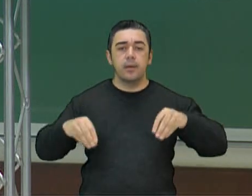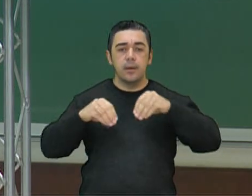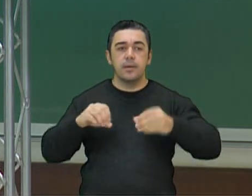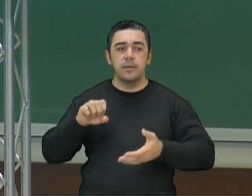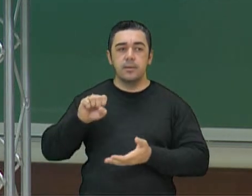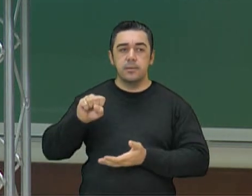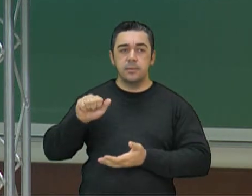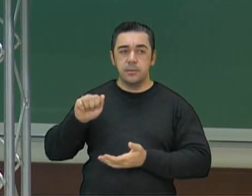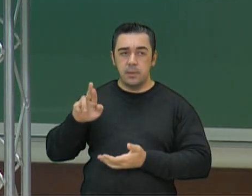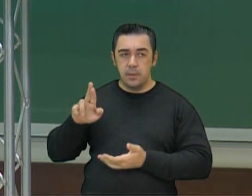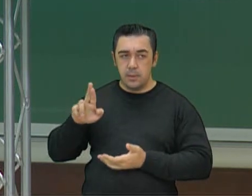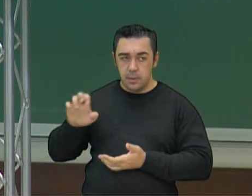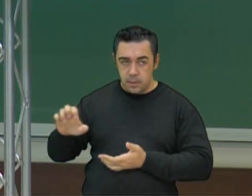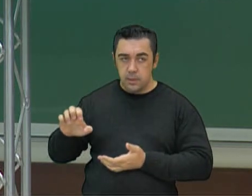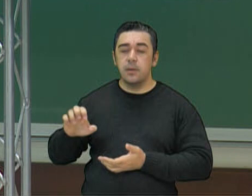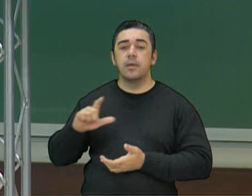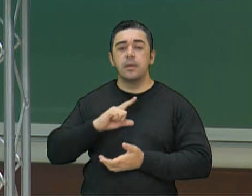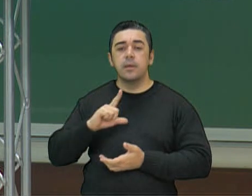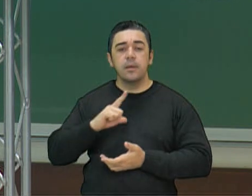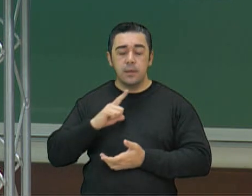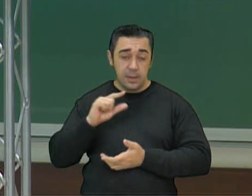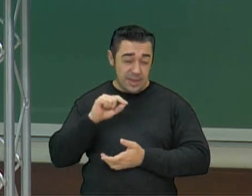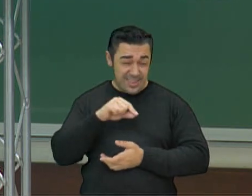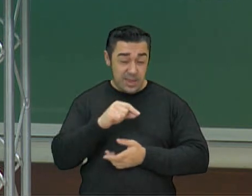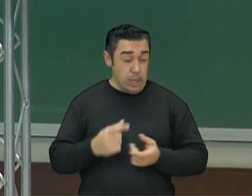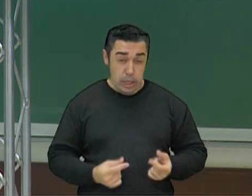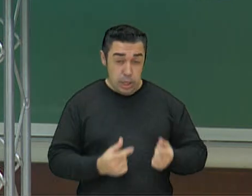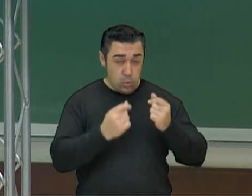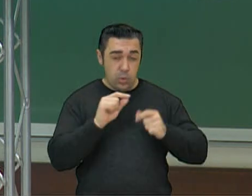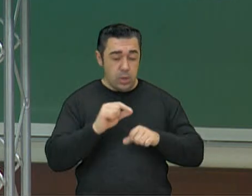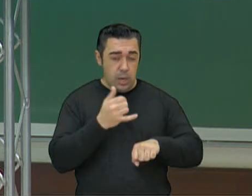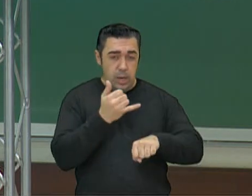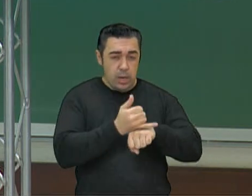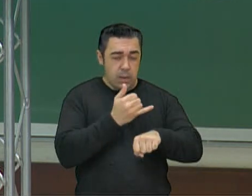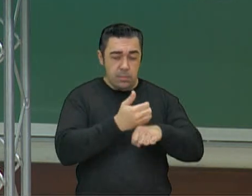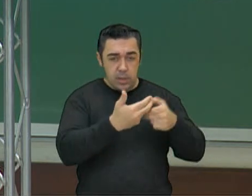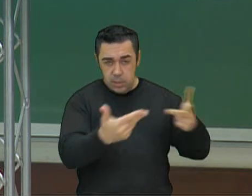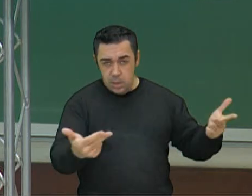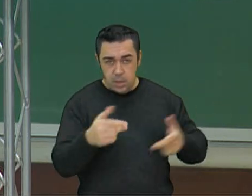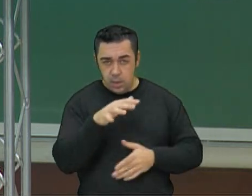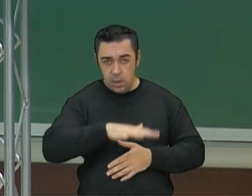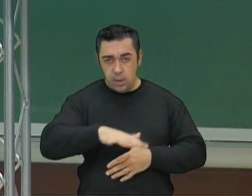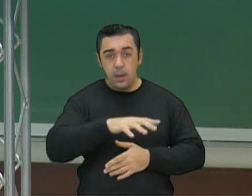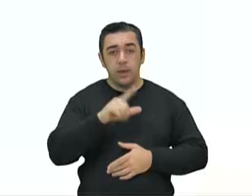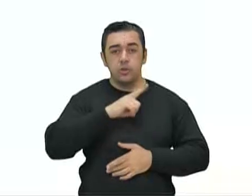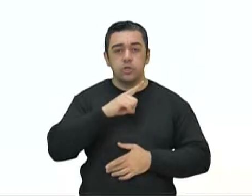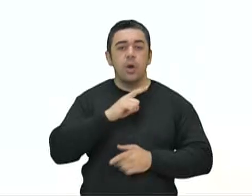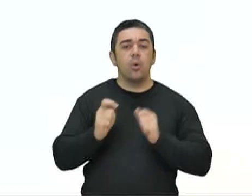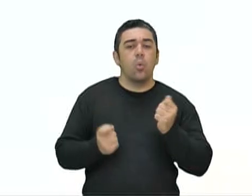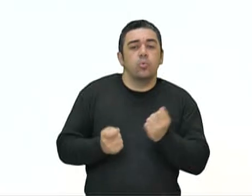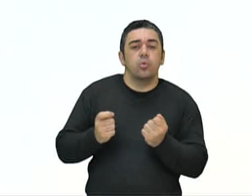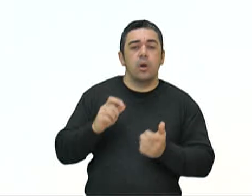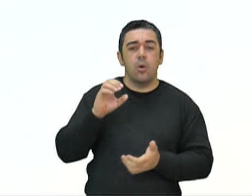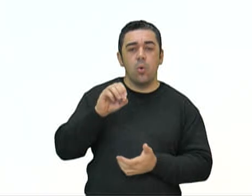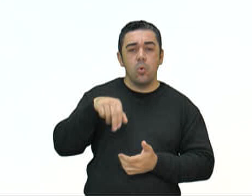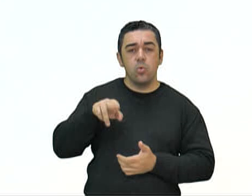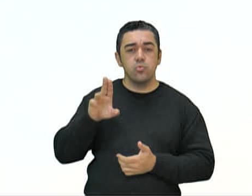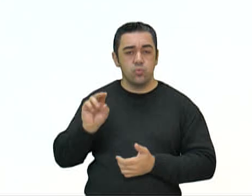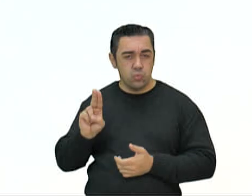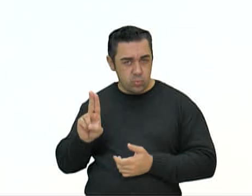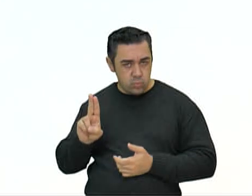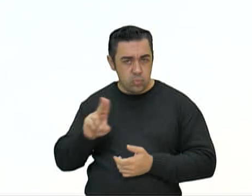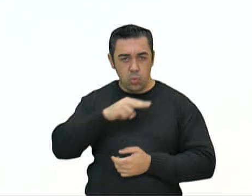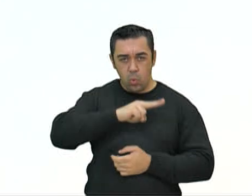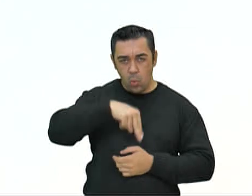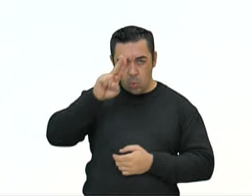a França, rica em ferro e carvão, que era controlada pela Liga das Nações. De novo, a Liga das Nações sem